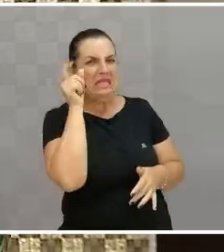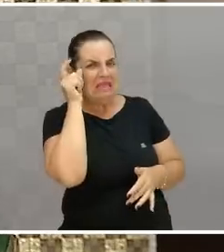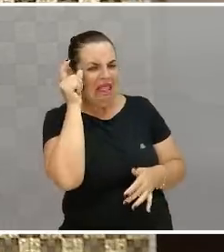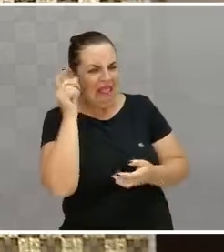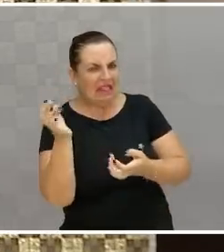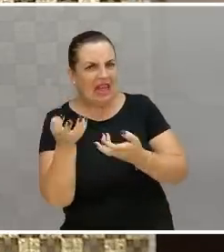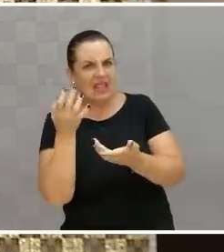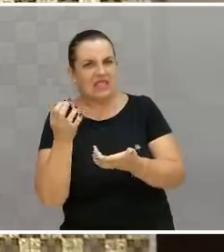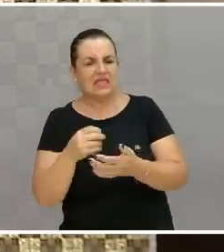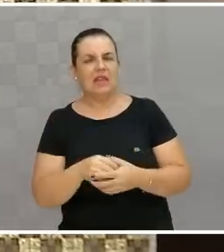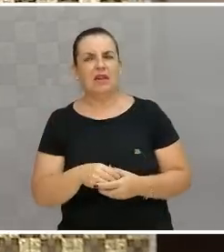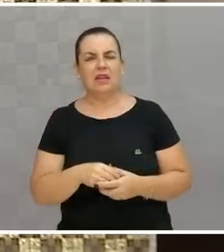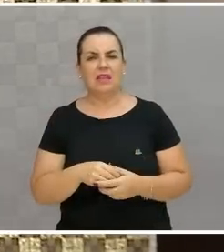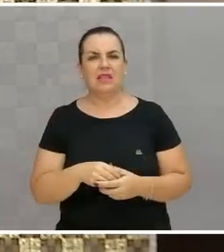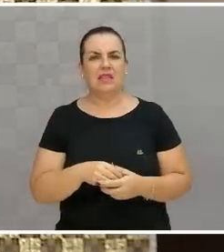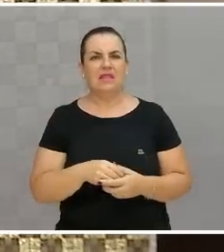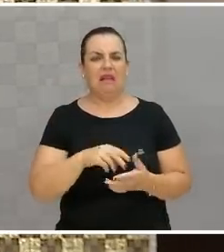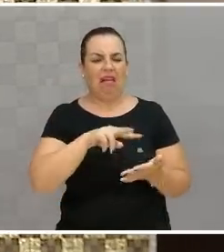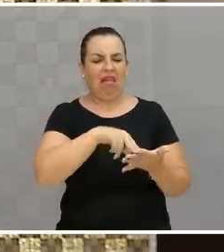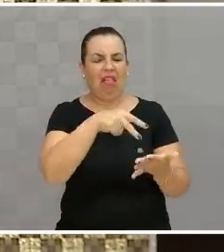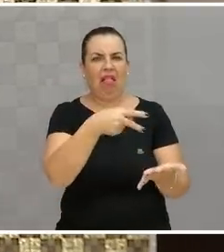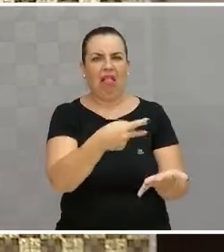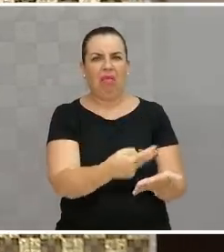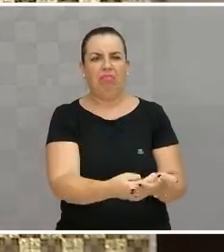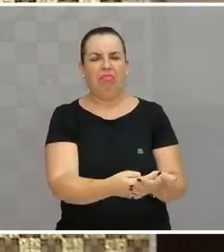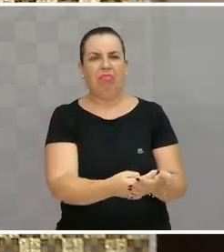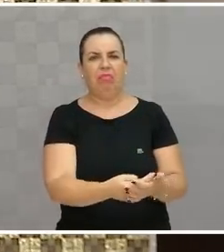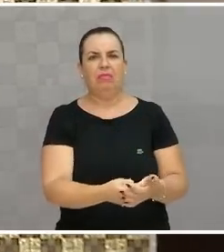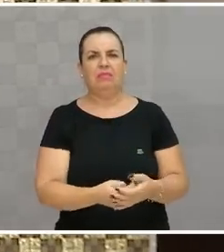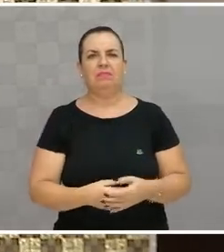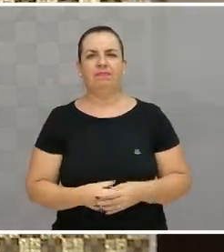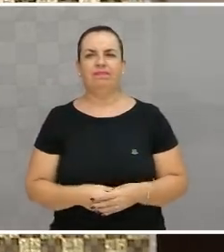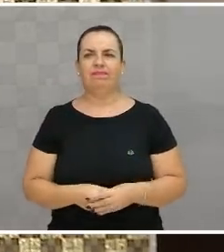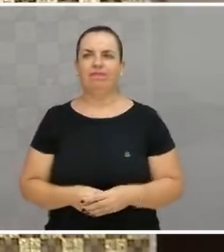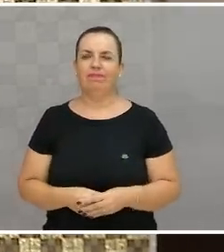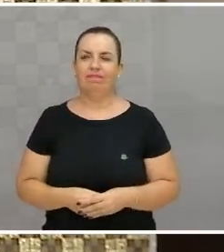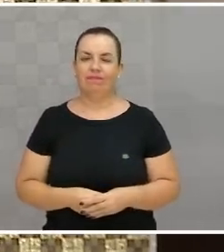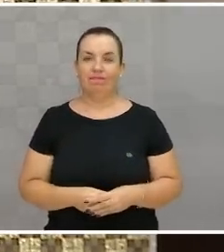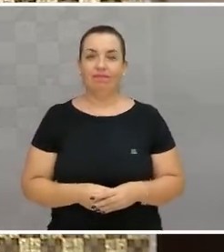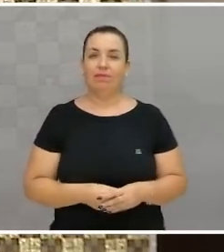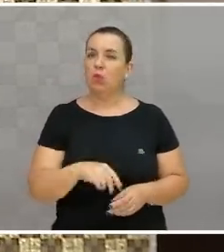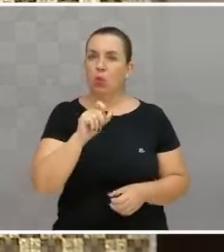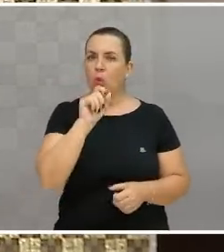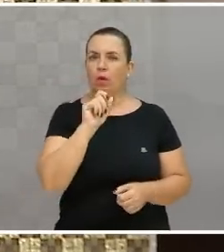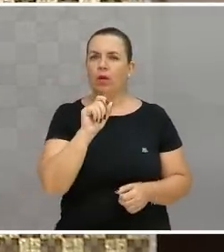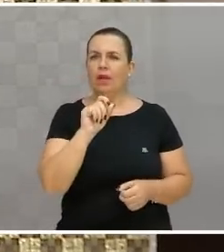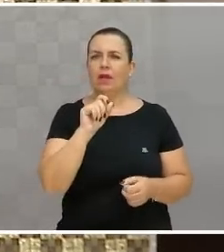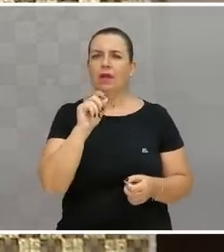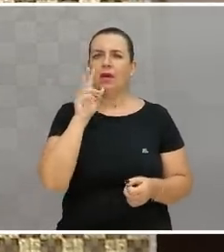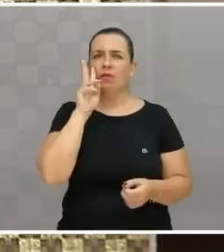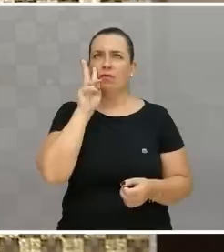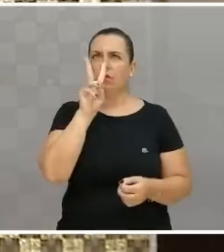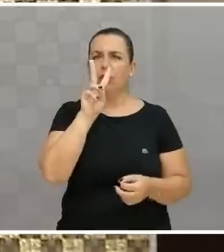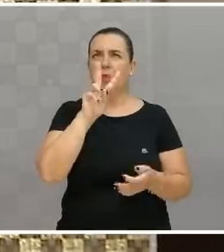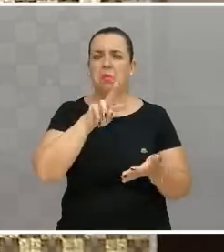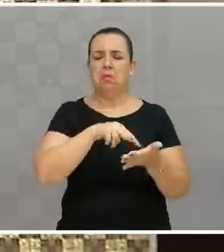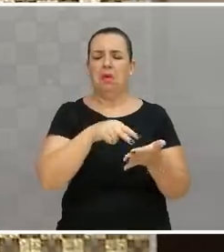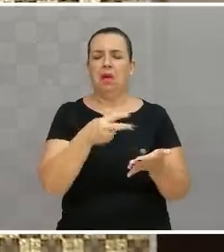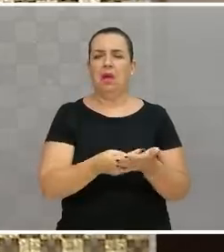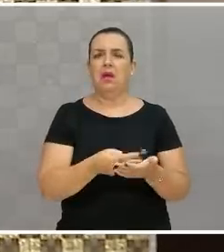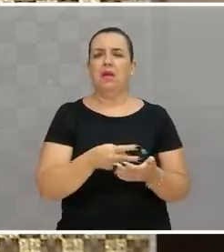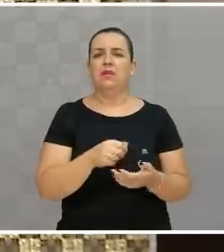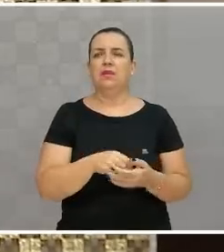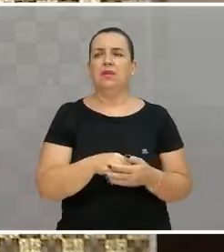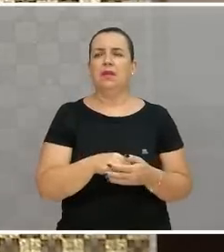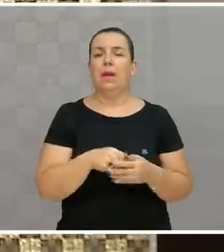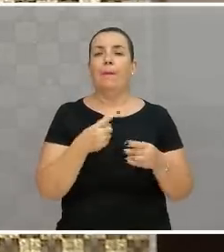eu vi Satanás cair como um relâmpago. O que é esse Satanás que Jesus viu cair? Quando